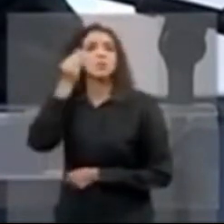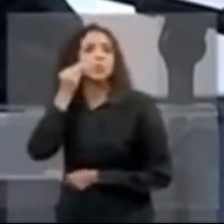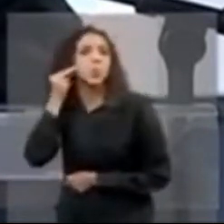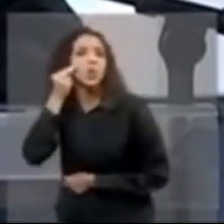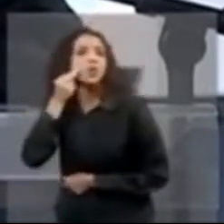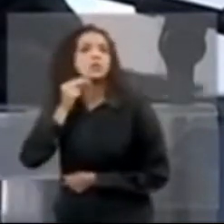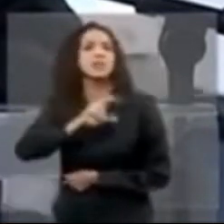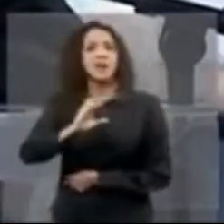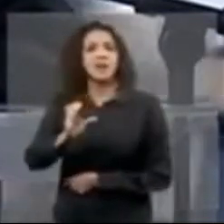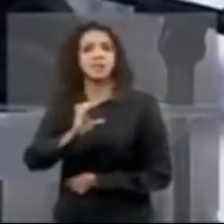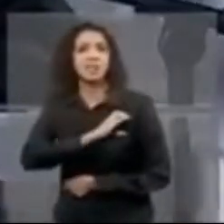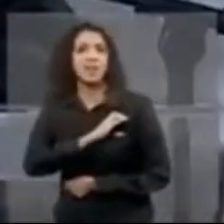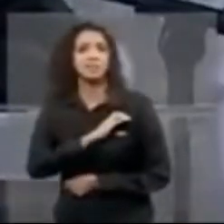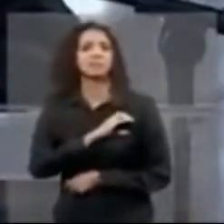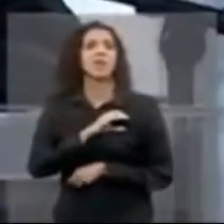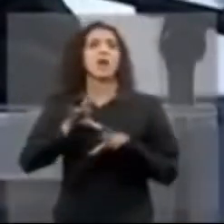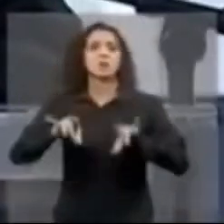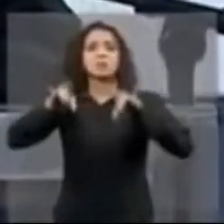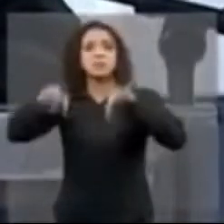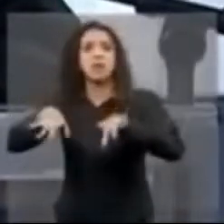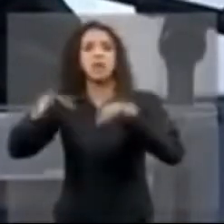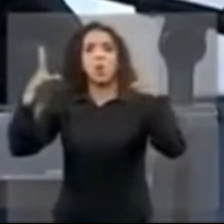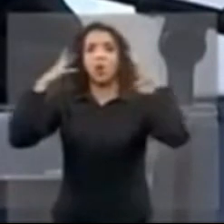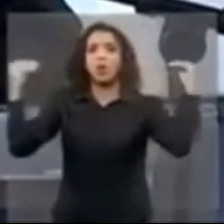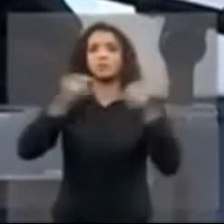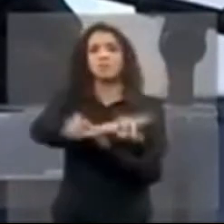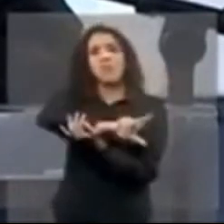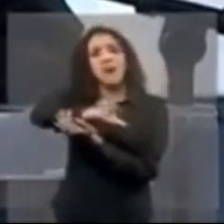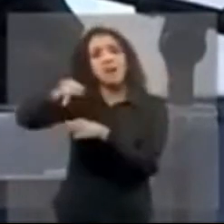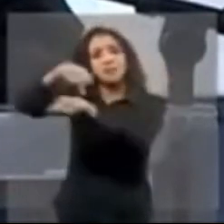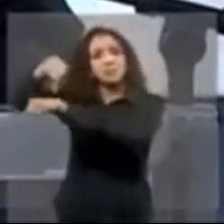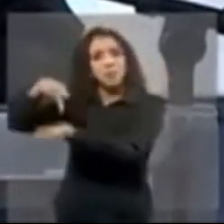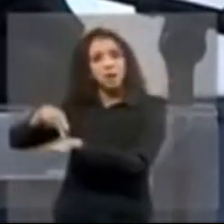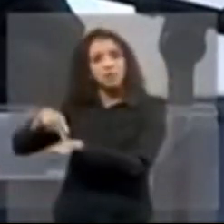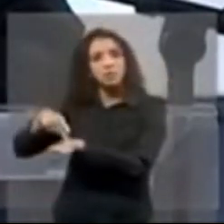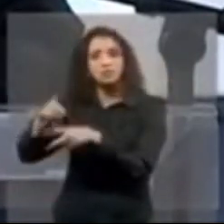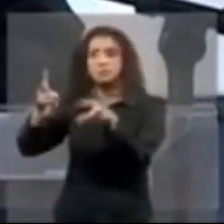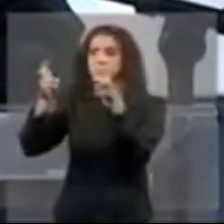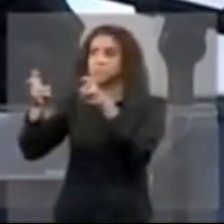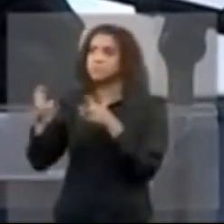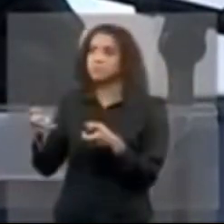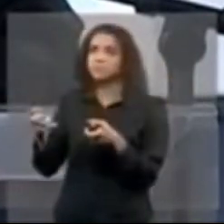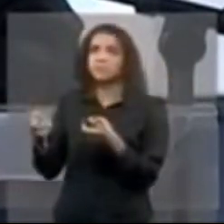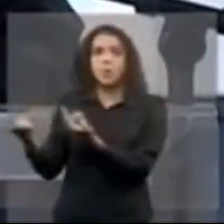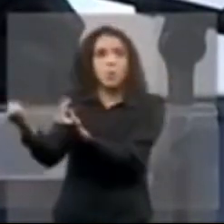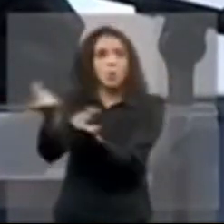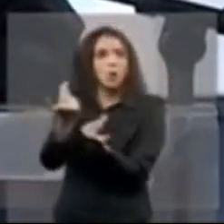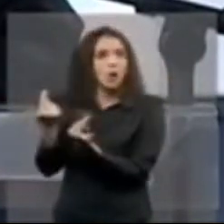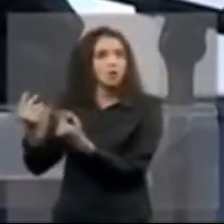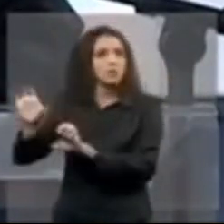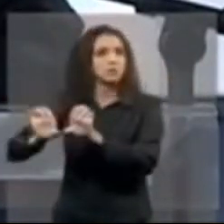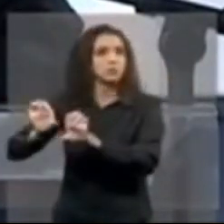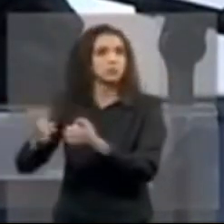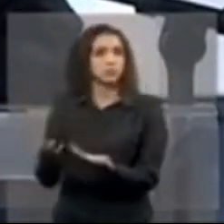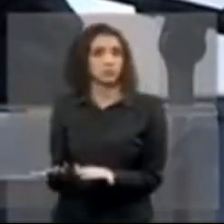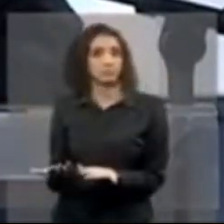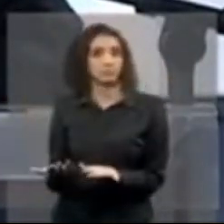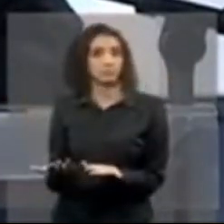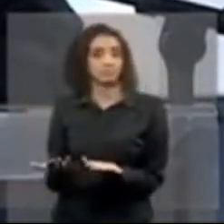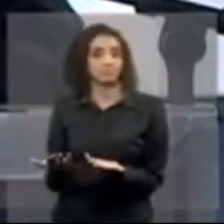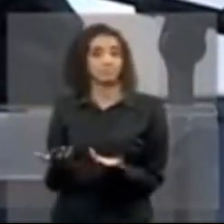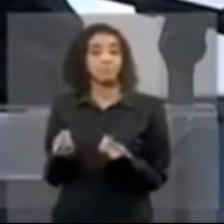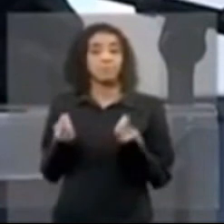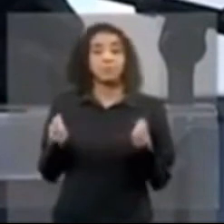Uzbequistão, Canadá, Austrália, Holanda e outros, obteremos dados em tudo semelhantes. A conclusão é